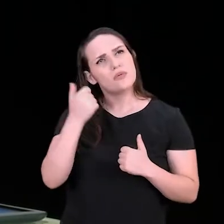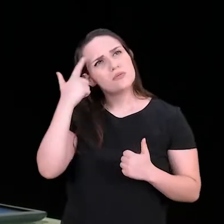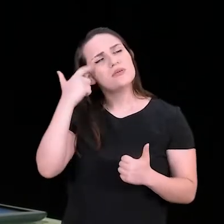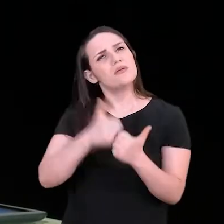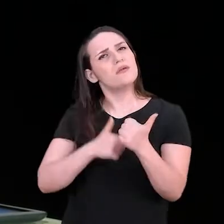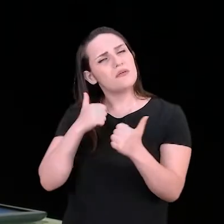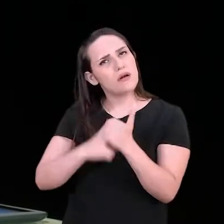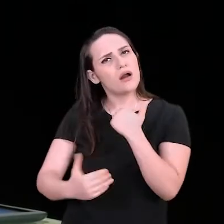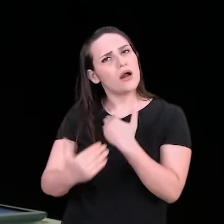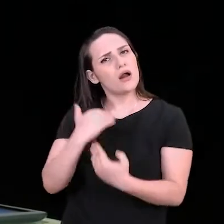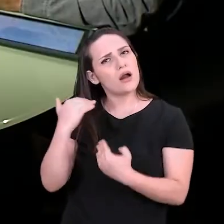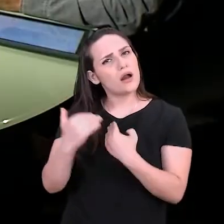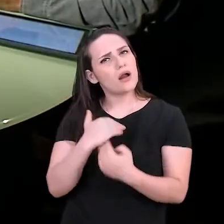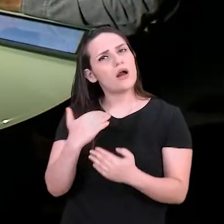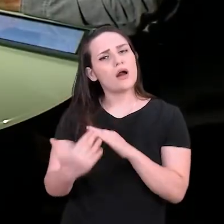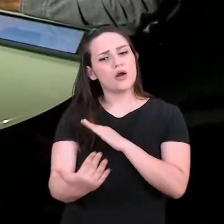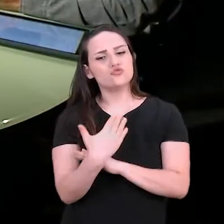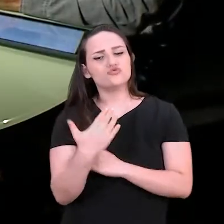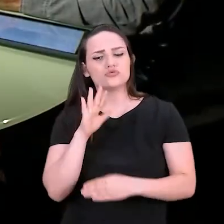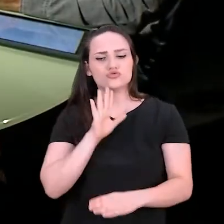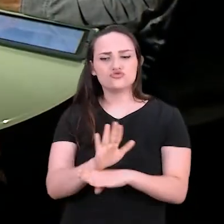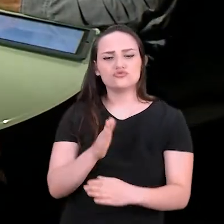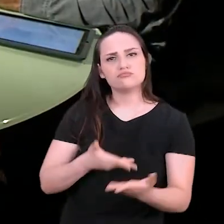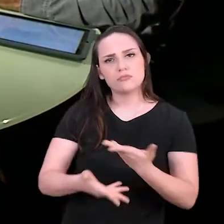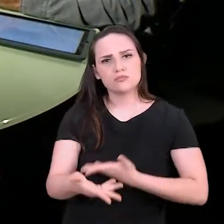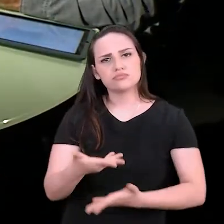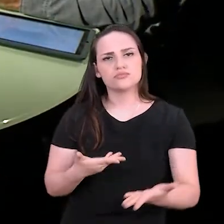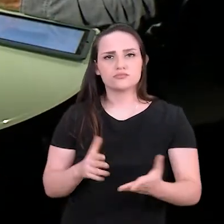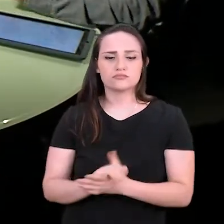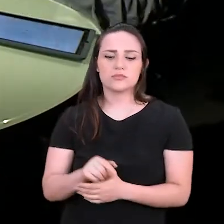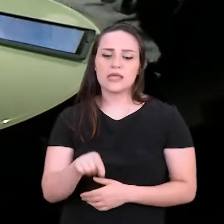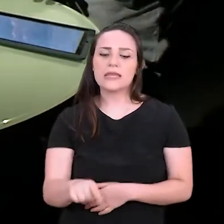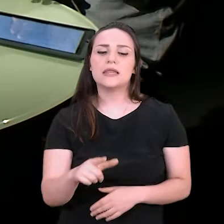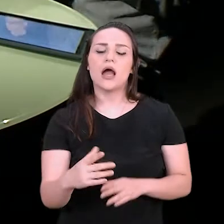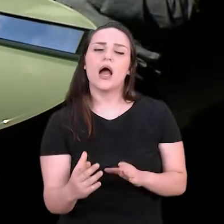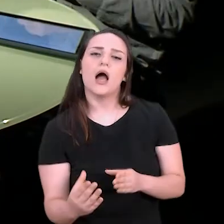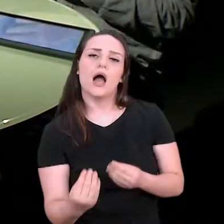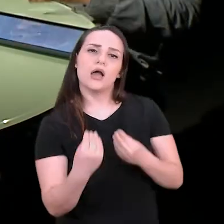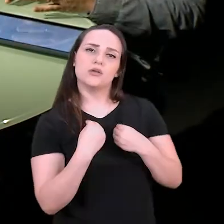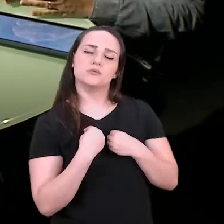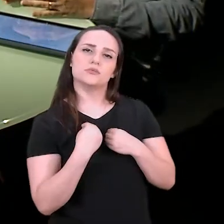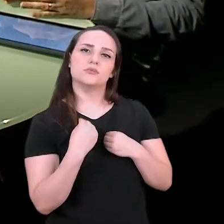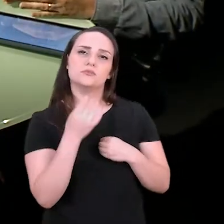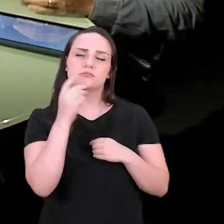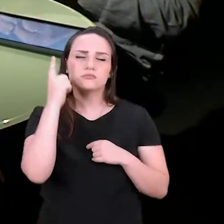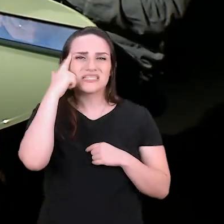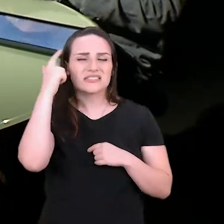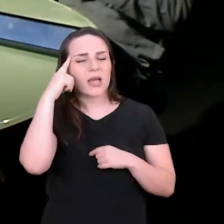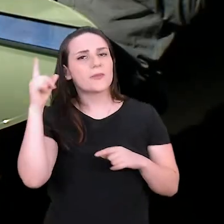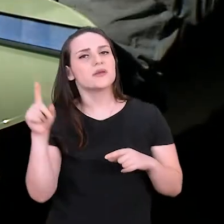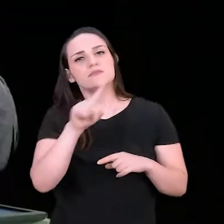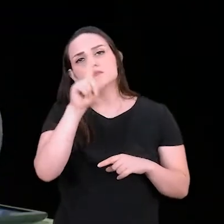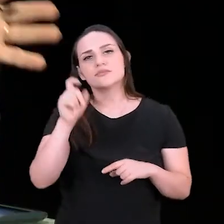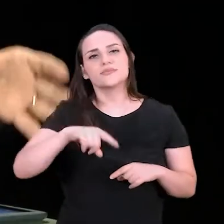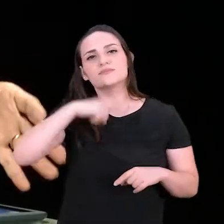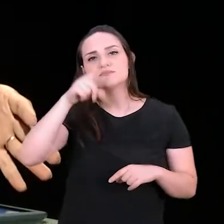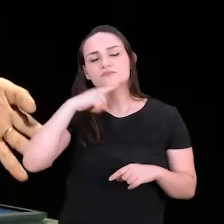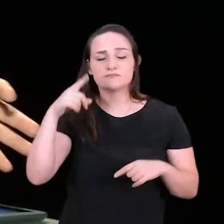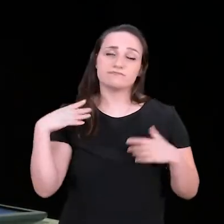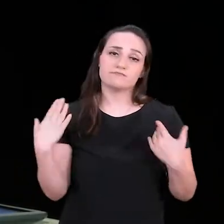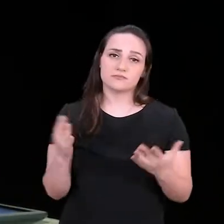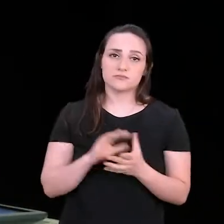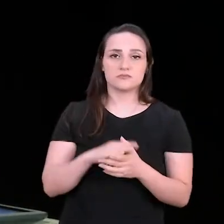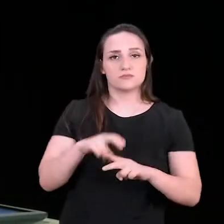as suas reflexões, né? O próprio acadêmico vai trazer um ou outro quesito para a gente discutir, vai trazer um ou